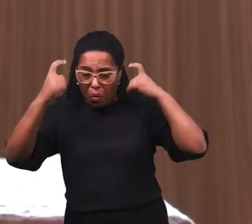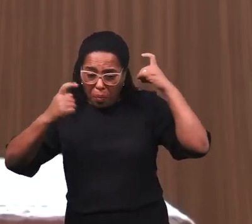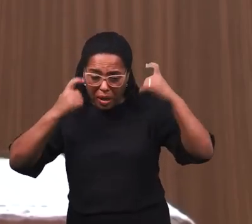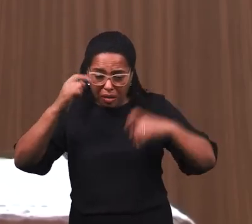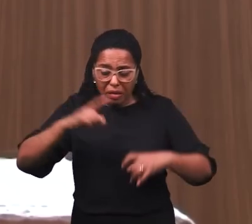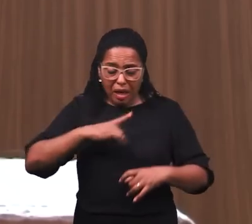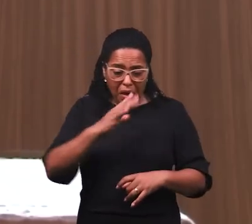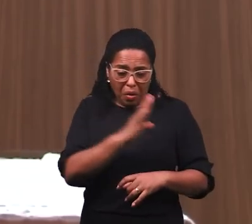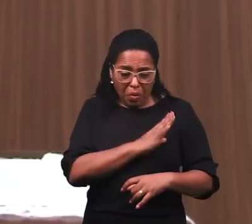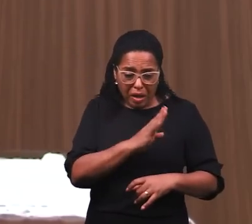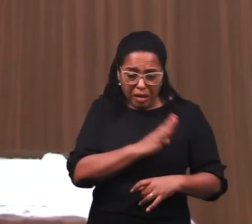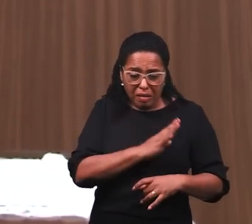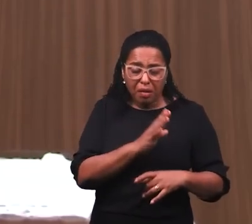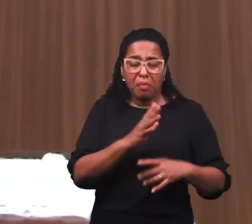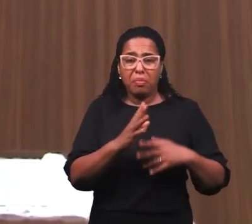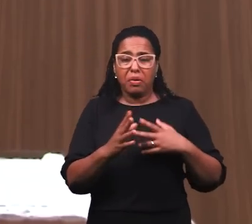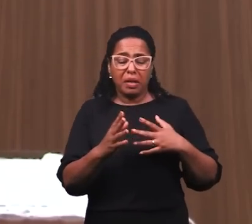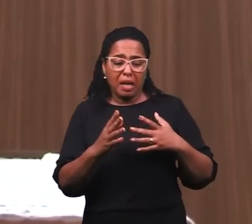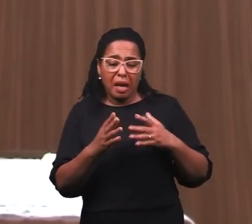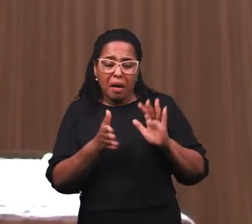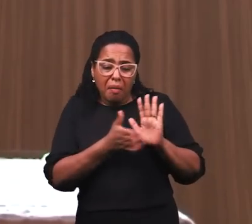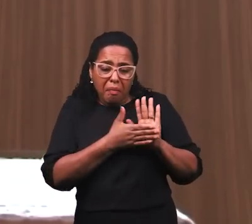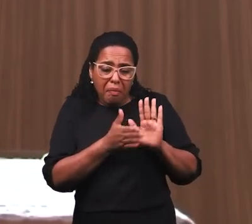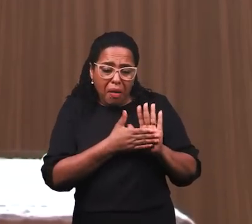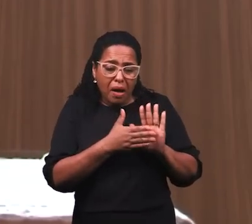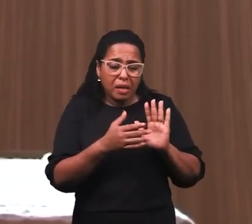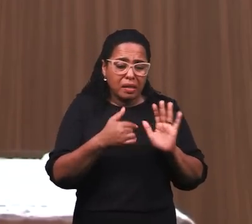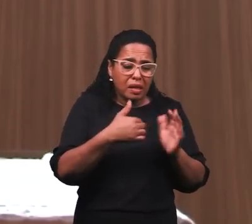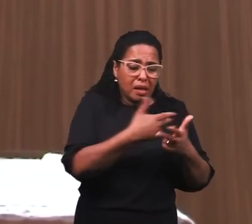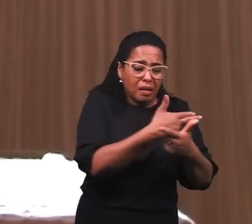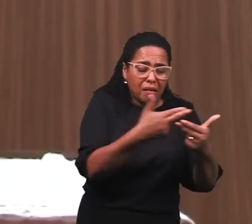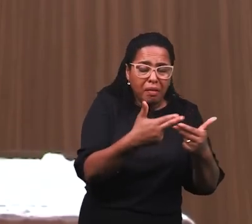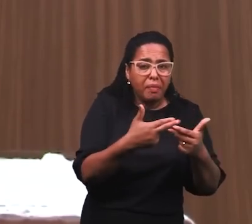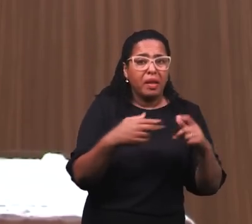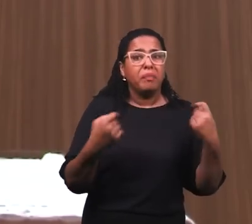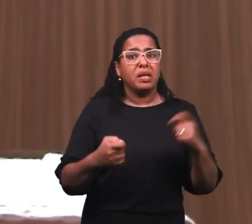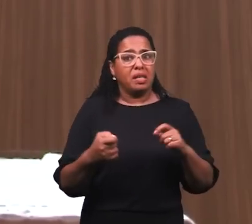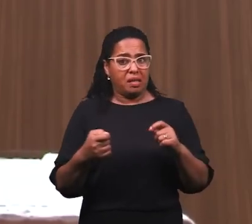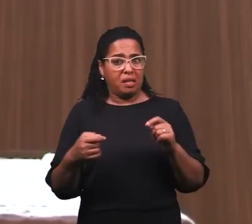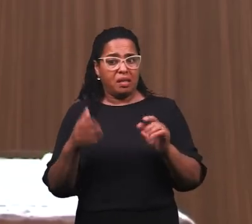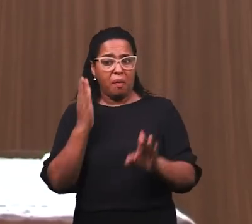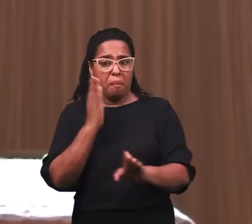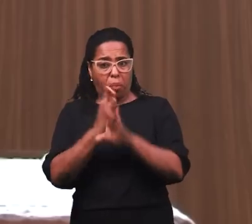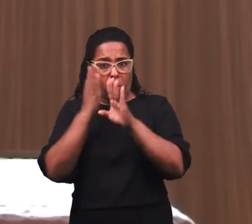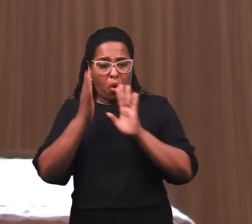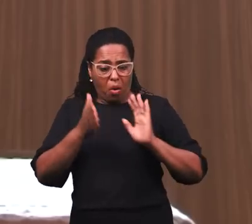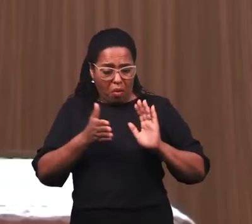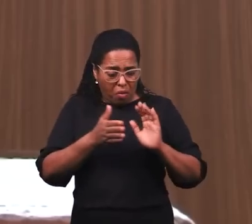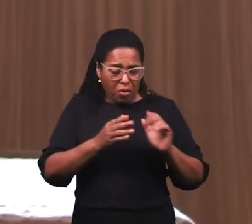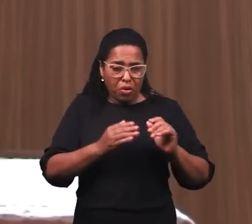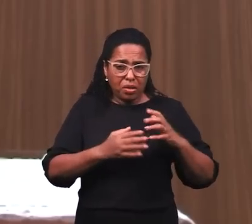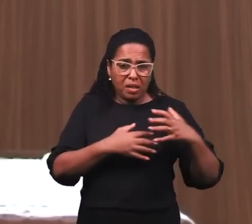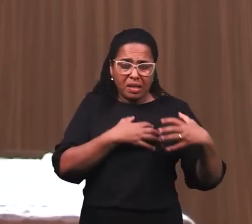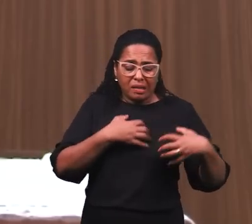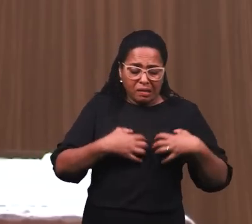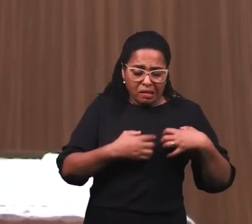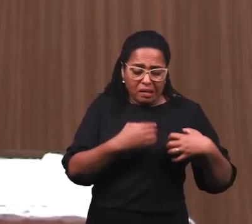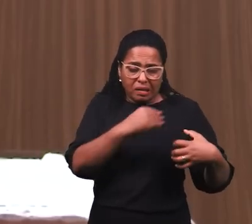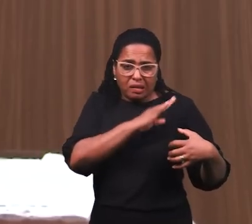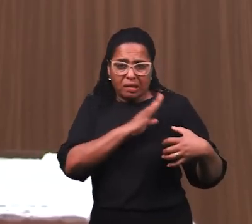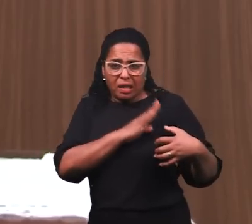muitos pedidos, muitos planos, mas é preciso descobrir se esses planos estão dentro do projeto do Senhor para as nossas